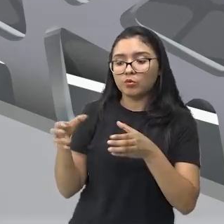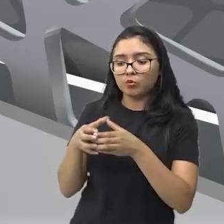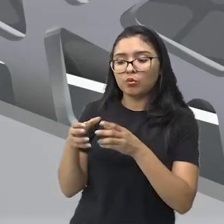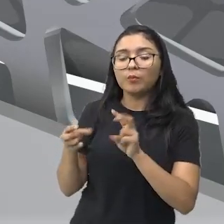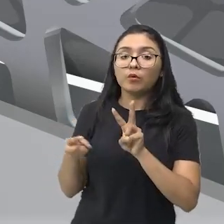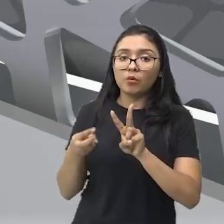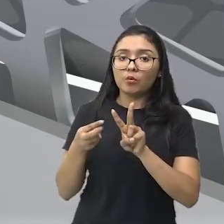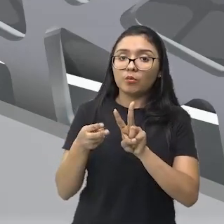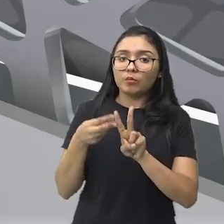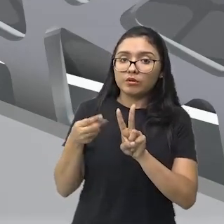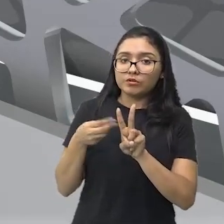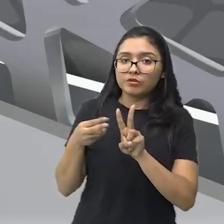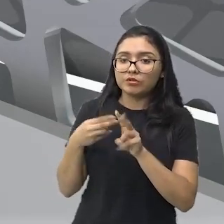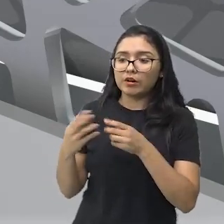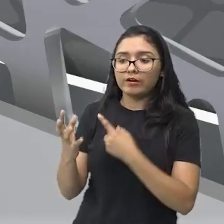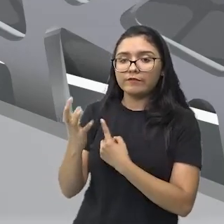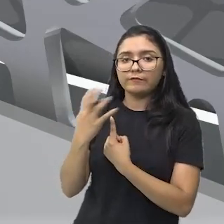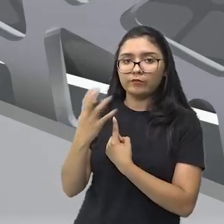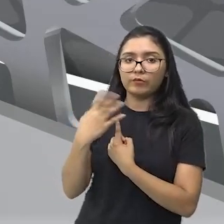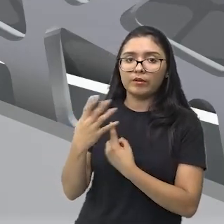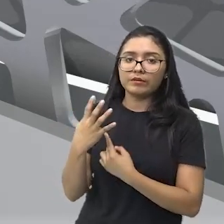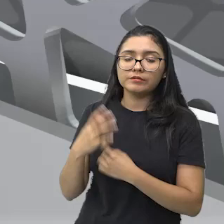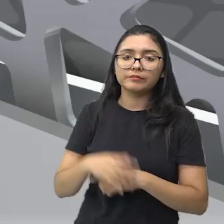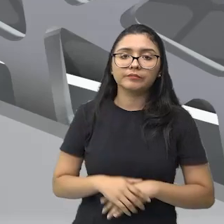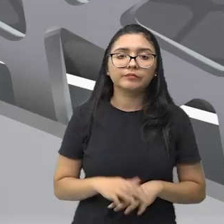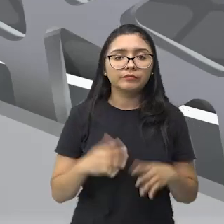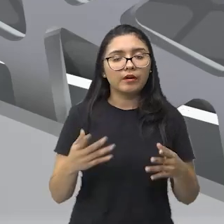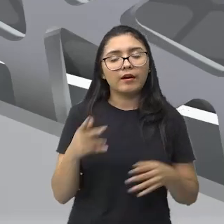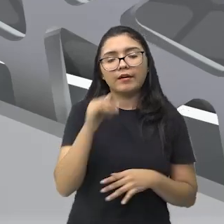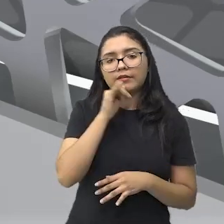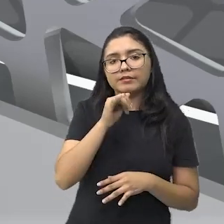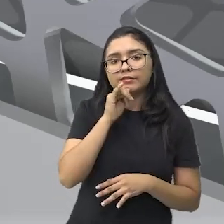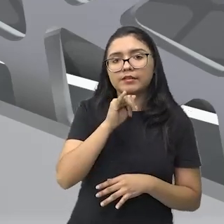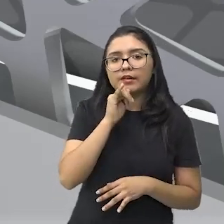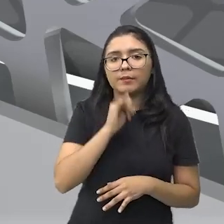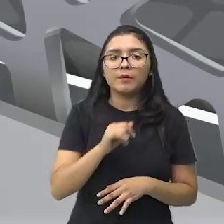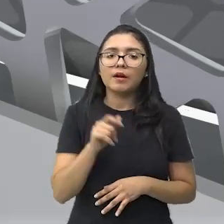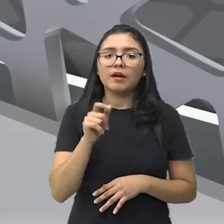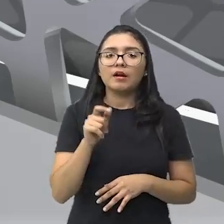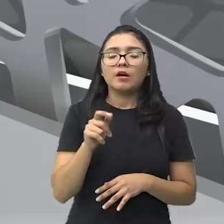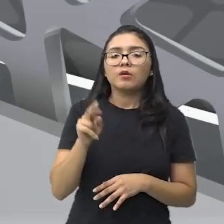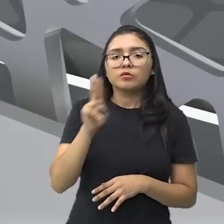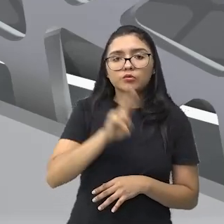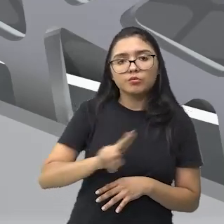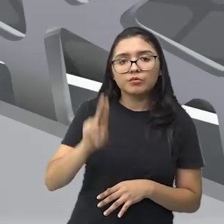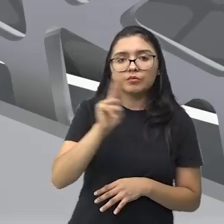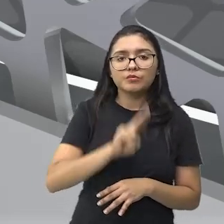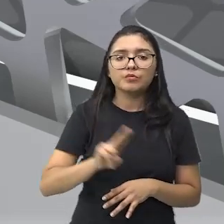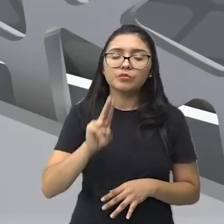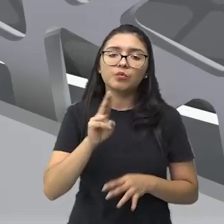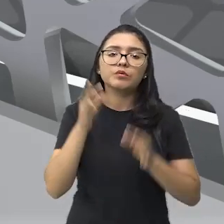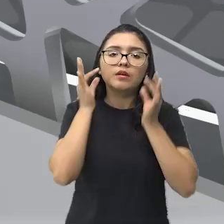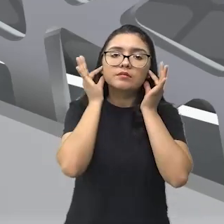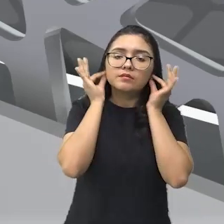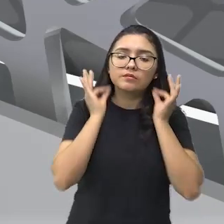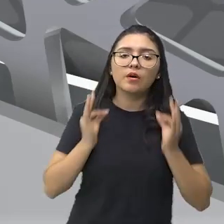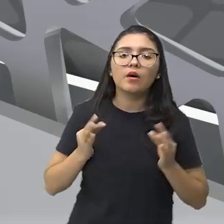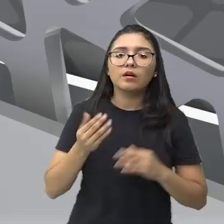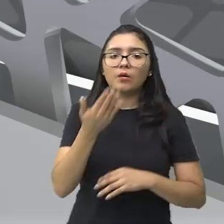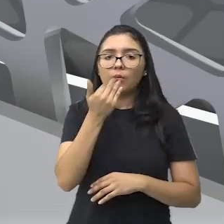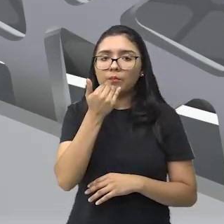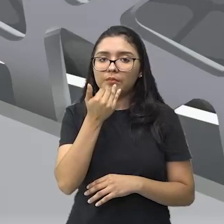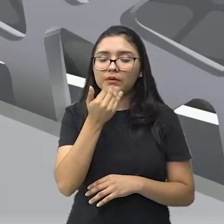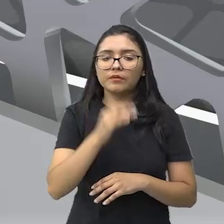algumas palavras que nós utilizamos no nosso vocabulário, certo? A questão da utilização de